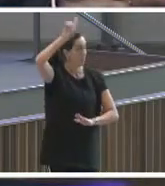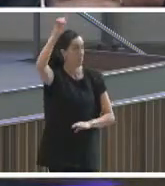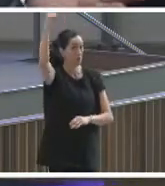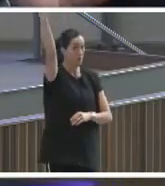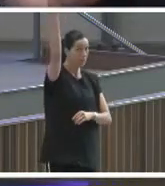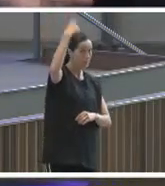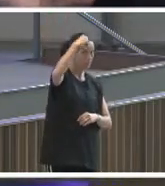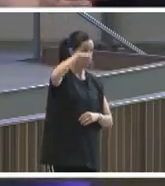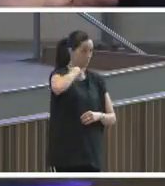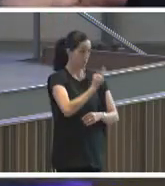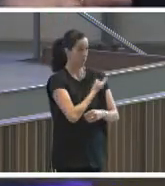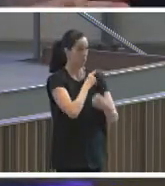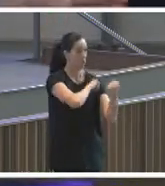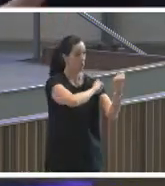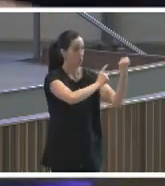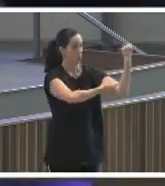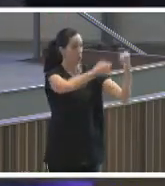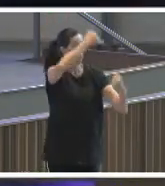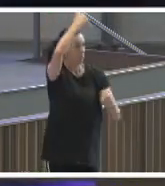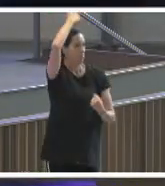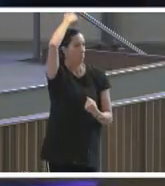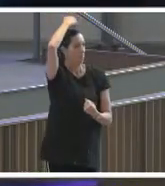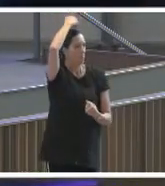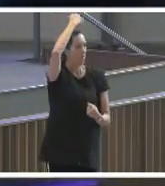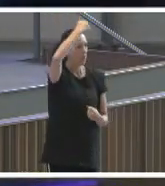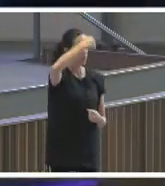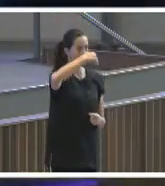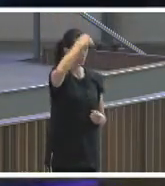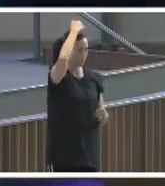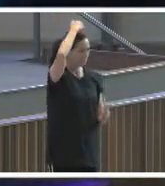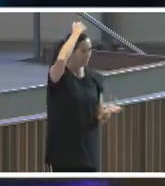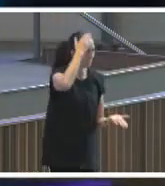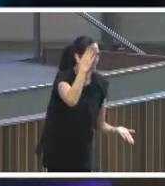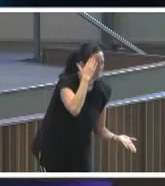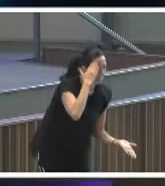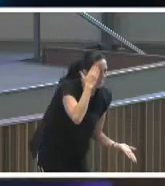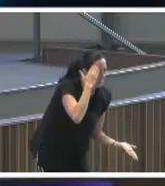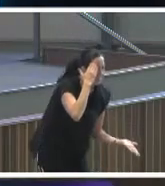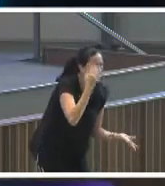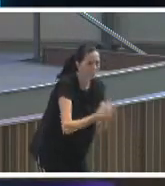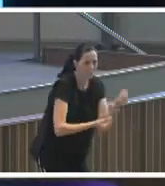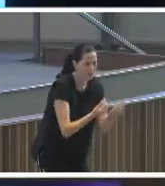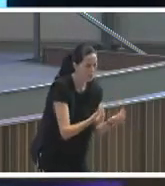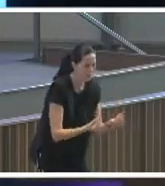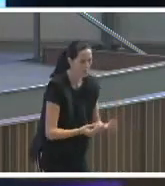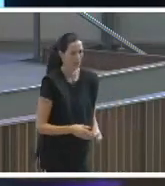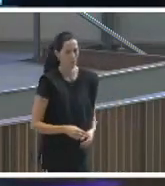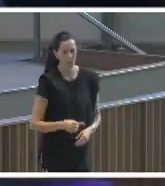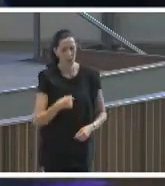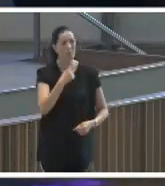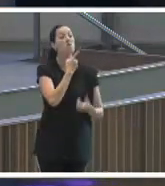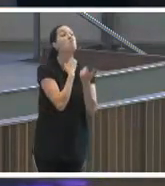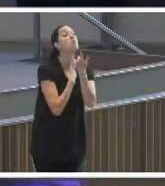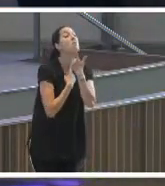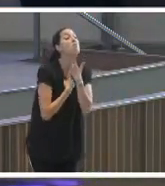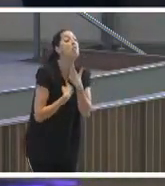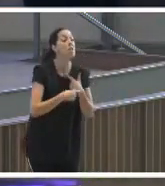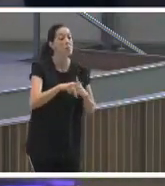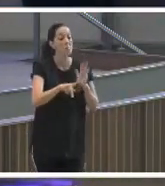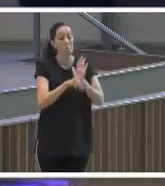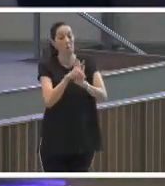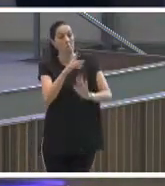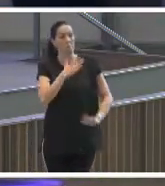autoridade, porque a nossa autoridade não supera, não vai além da vontade, do propósito, daquilo que está nas Escrituras